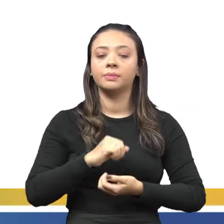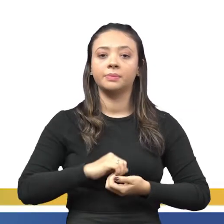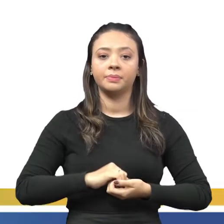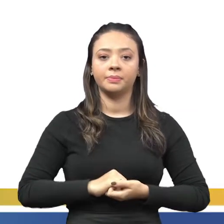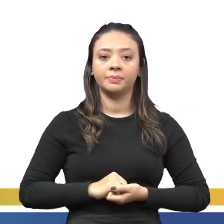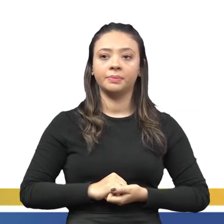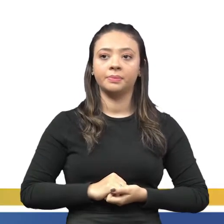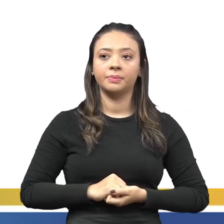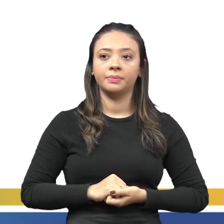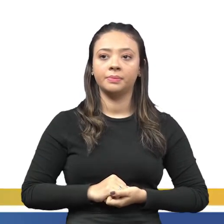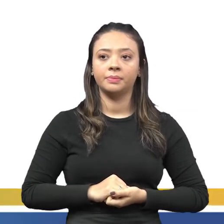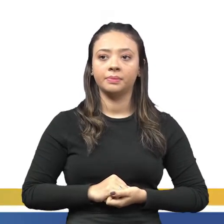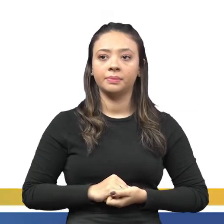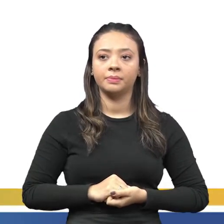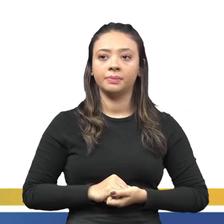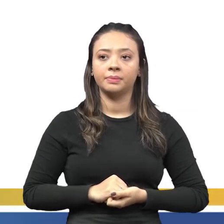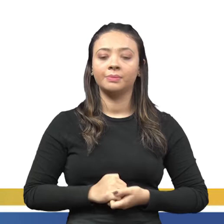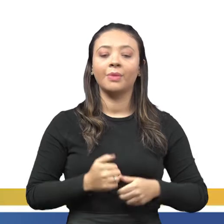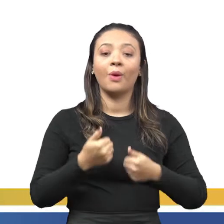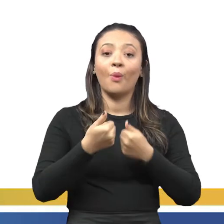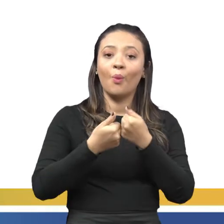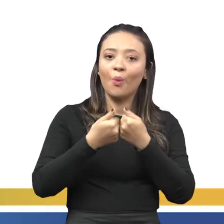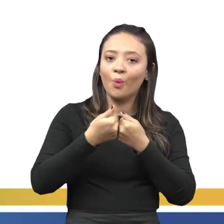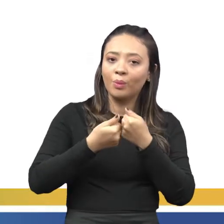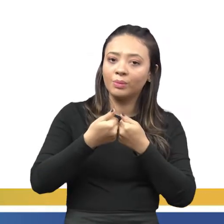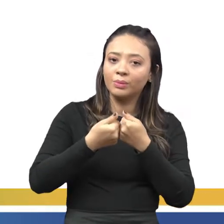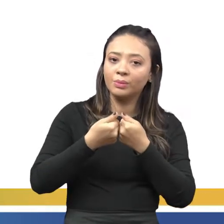Significa água. Rice.